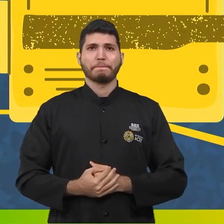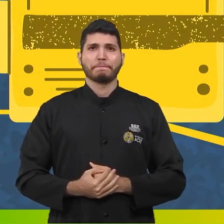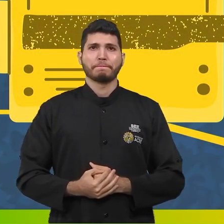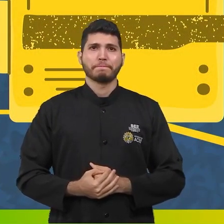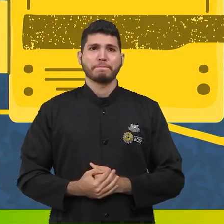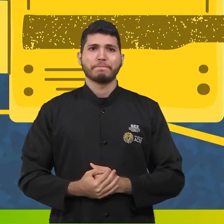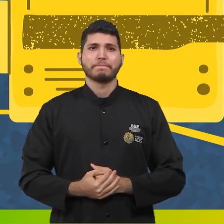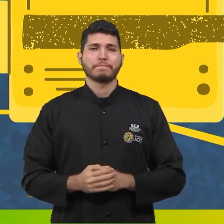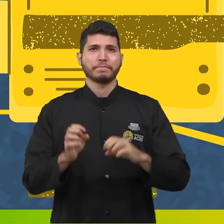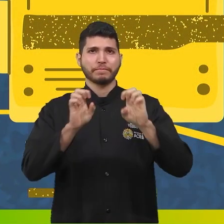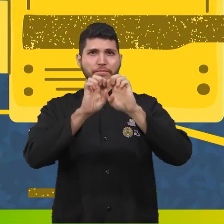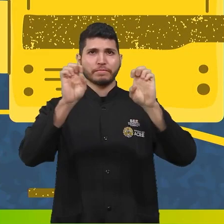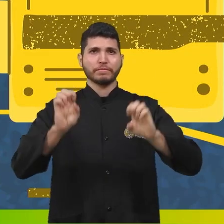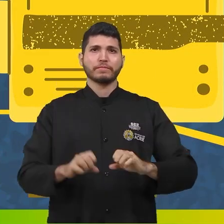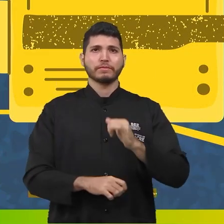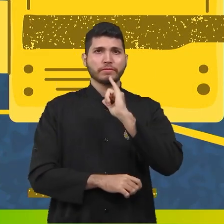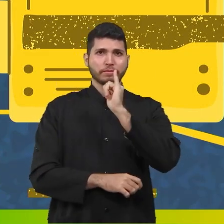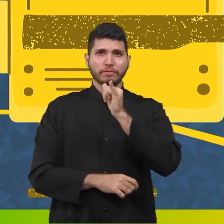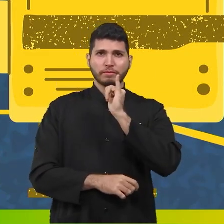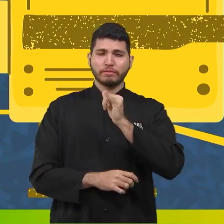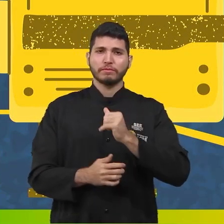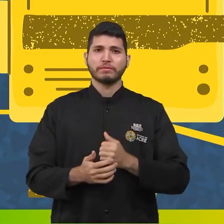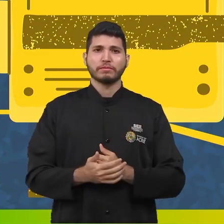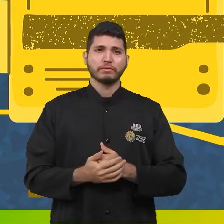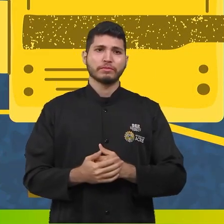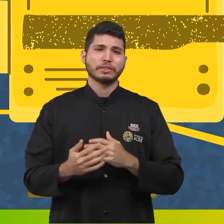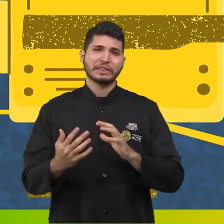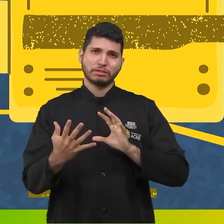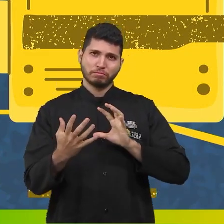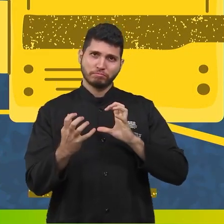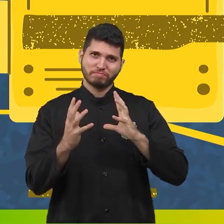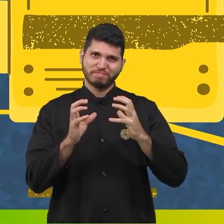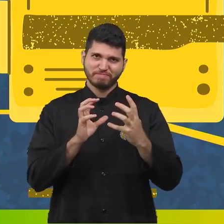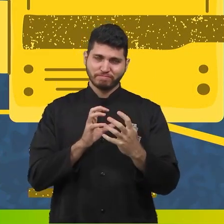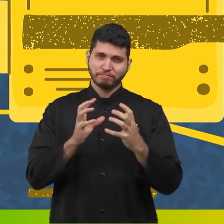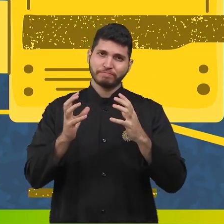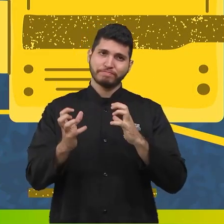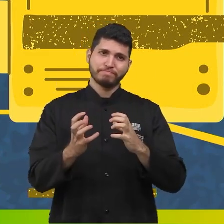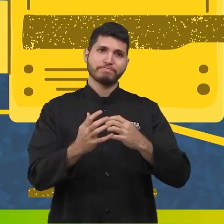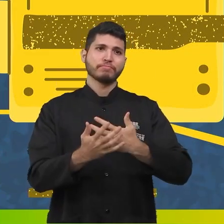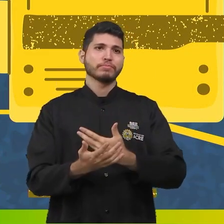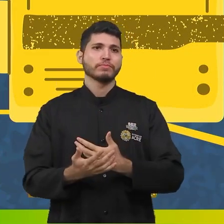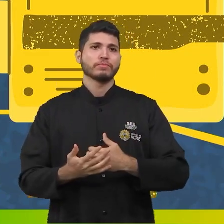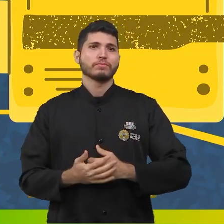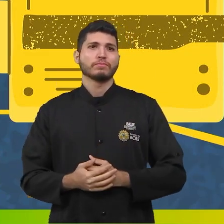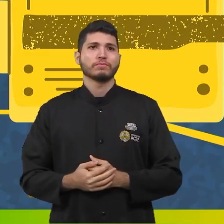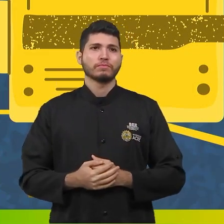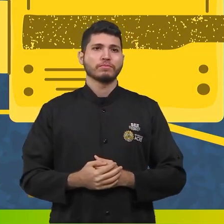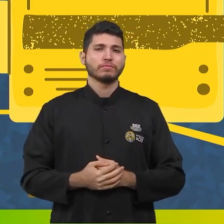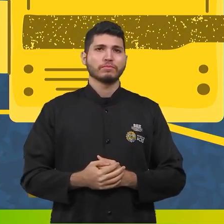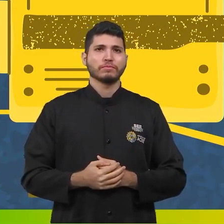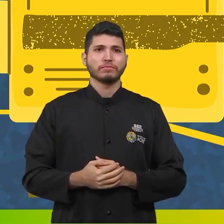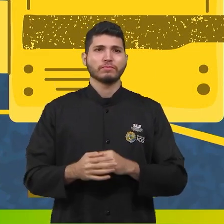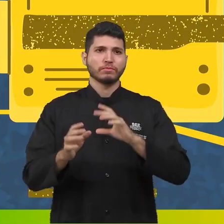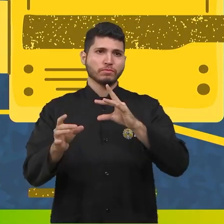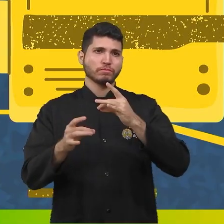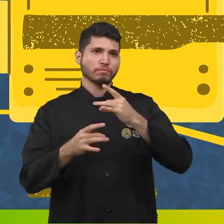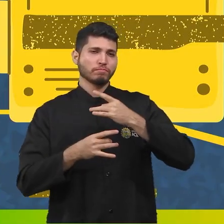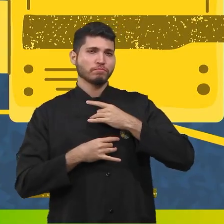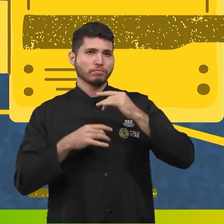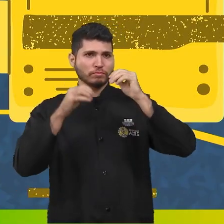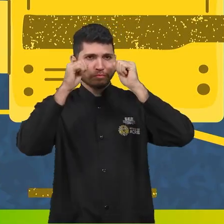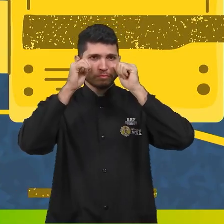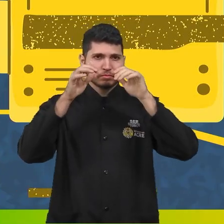E a estrutura narrativa, arcos e conflitos. Os arcos dramáticos, como o de Carminha em